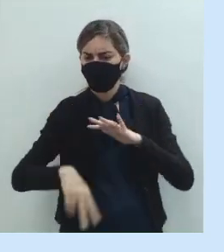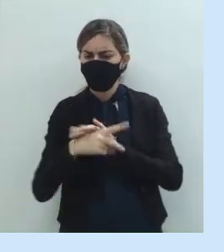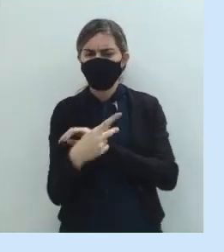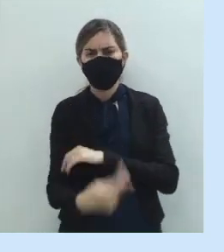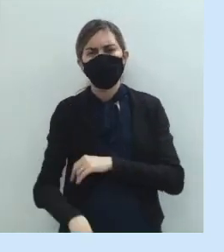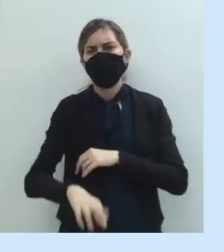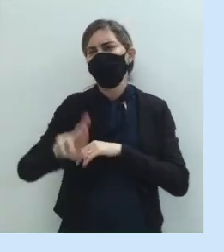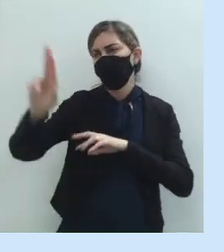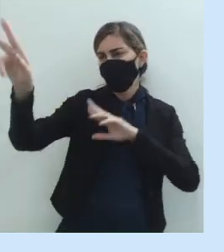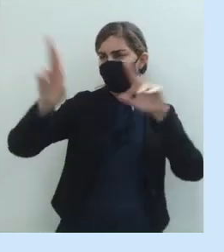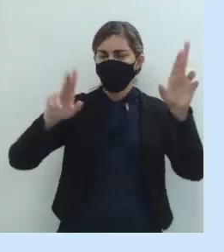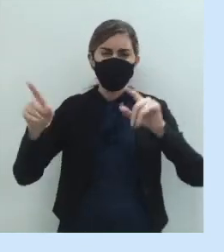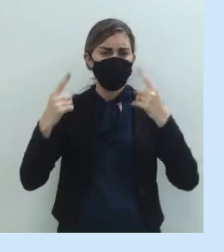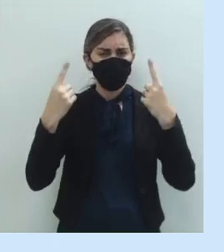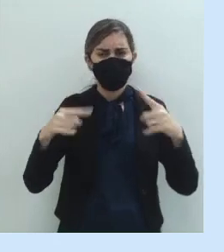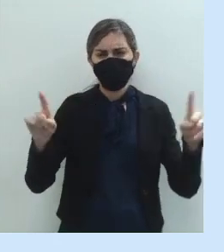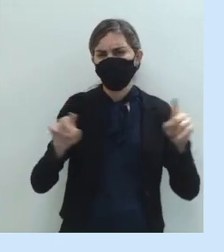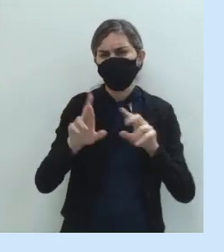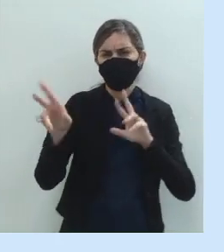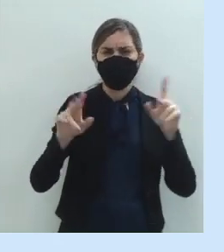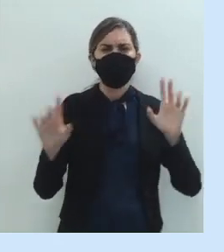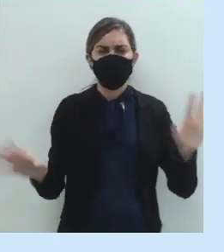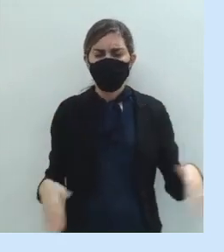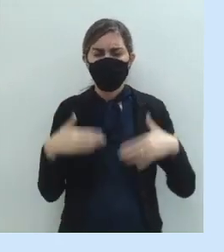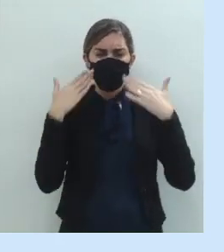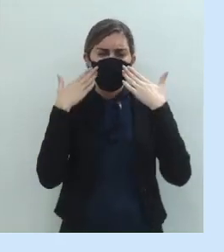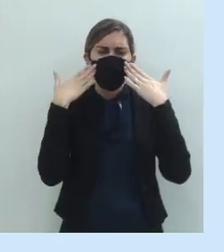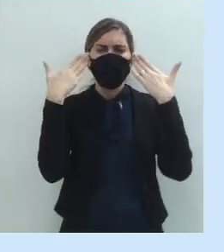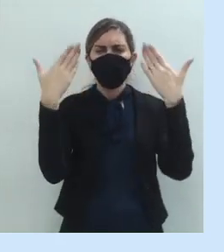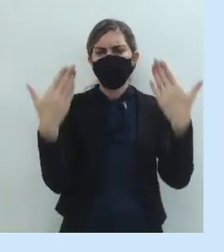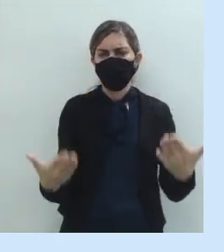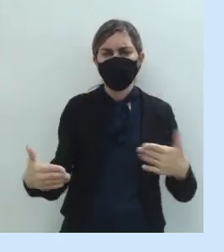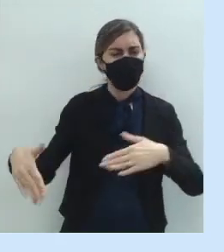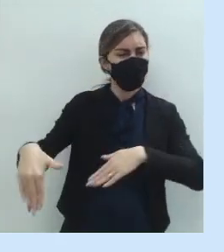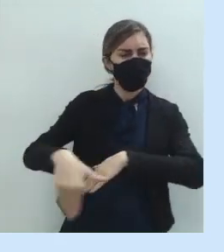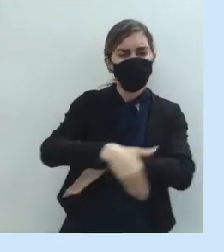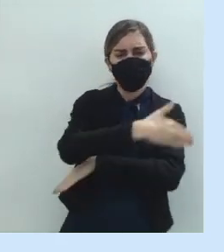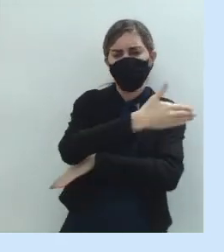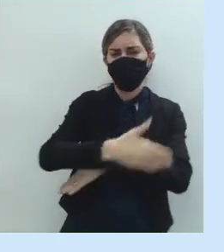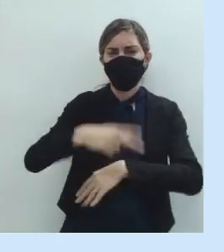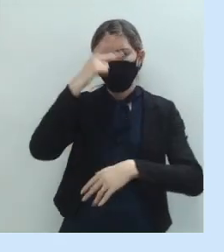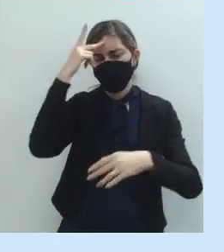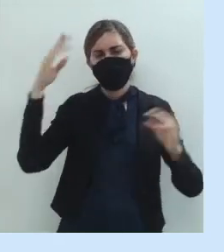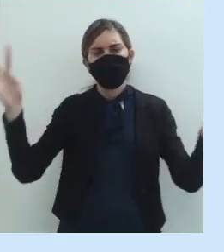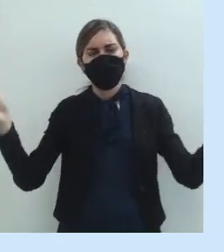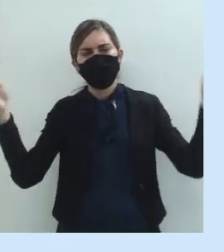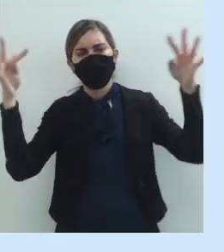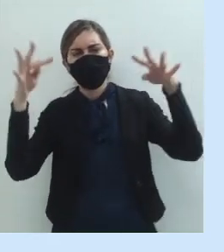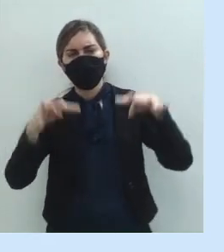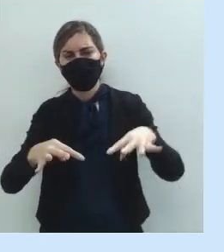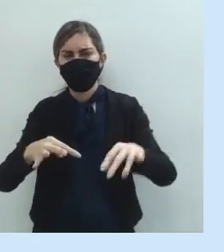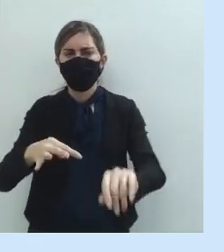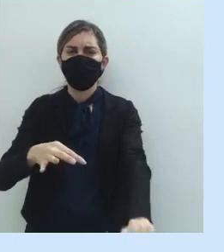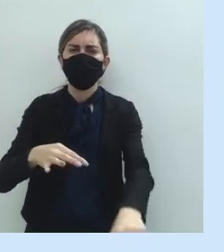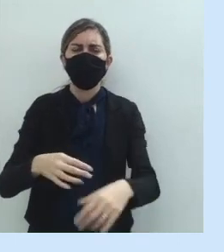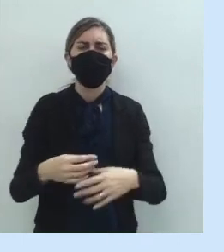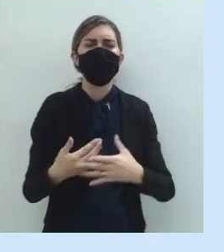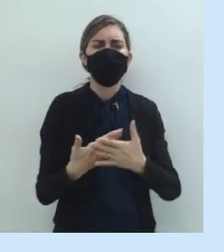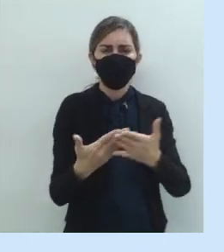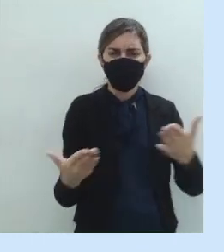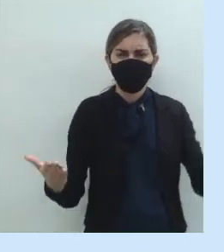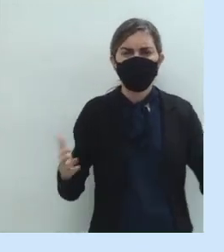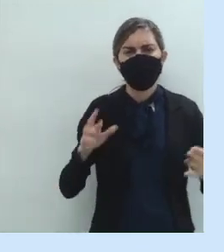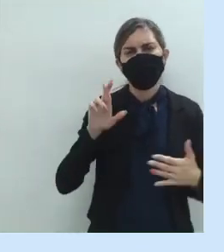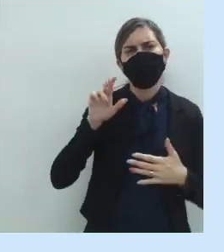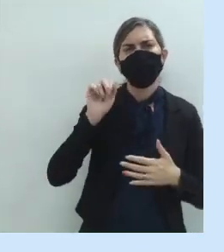de diversos estilos musicais diferentes, se apresentavam na rua para quem quisesse ver, né? E aí, o